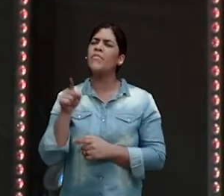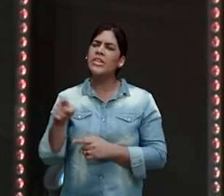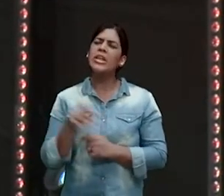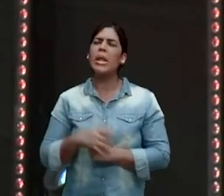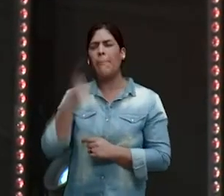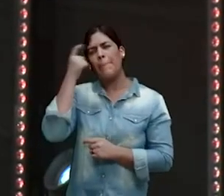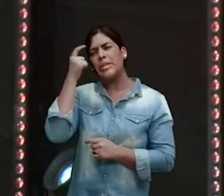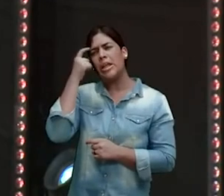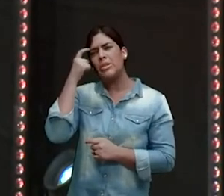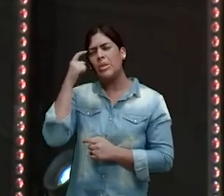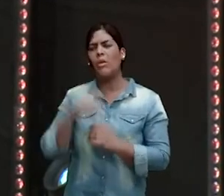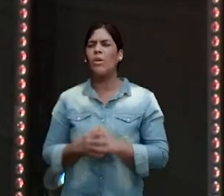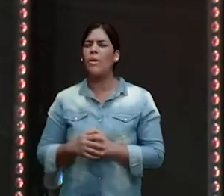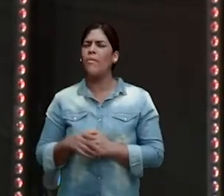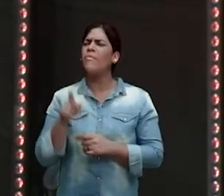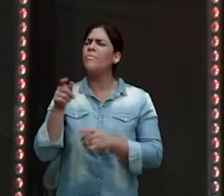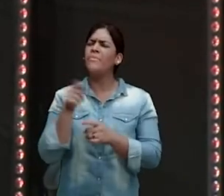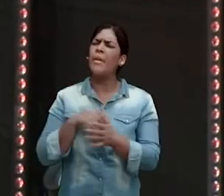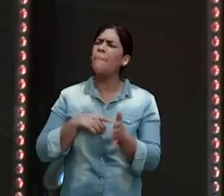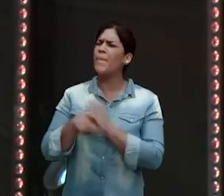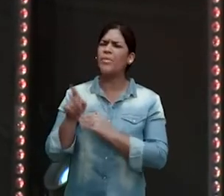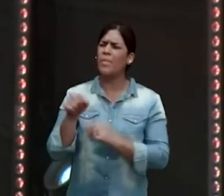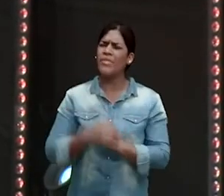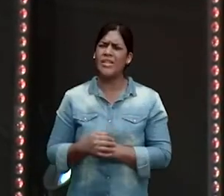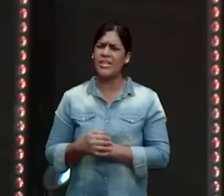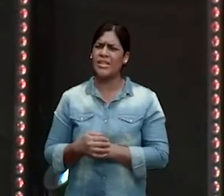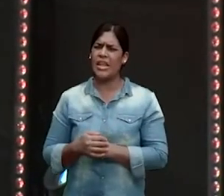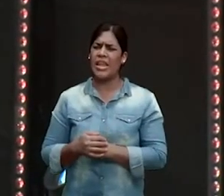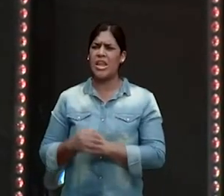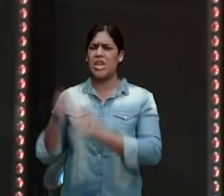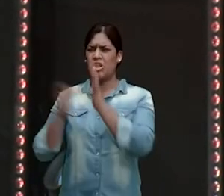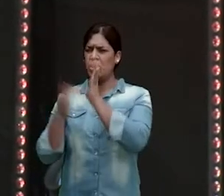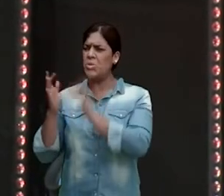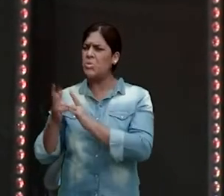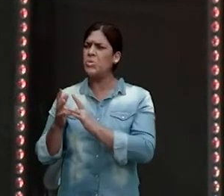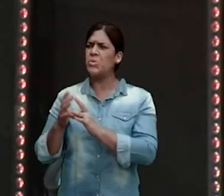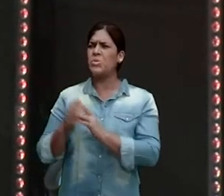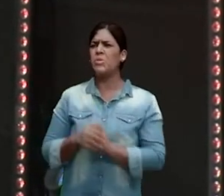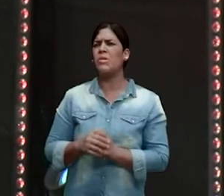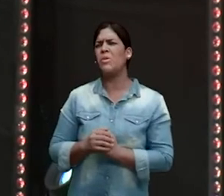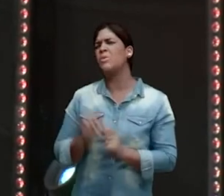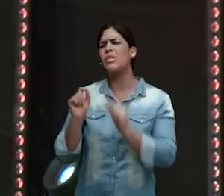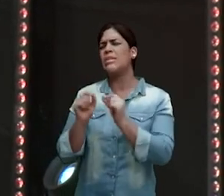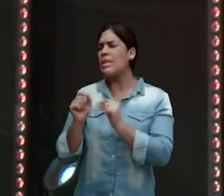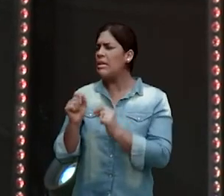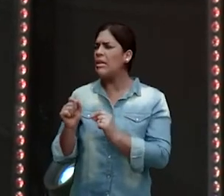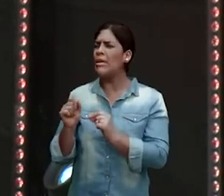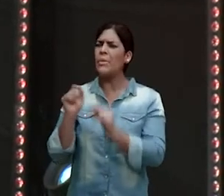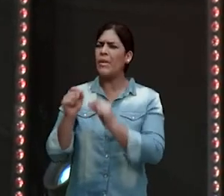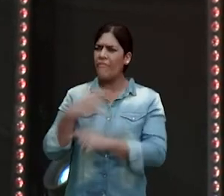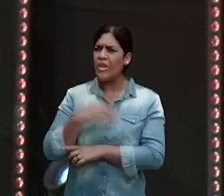um grande mestre religioso tudo bem mas filho de Deus você não acha que é uma forma